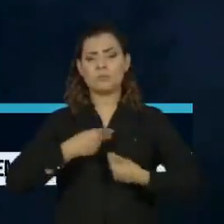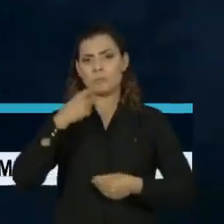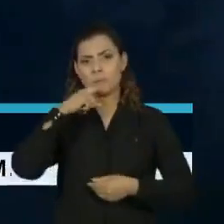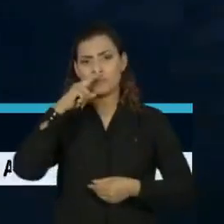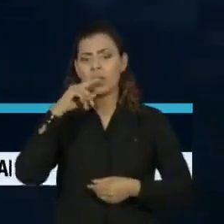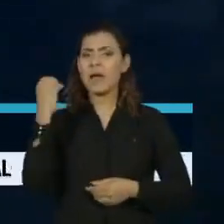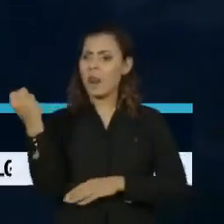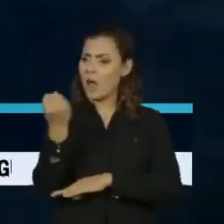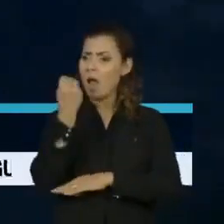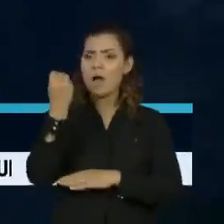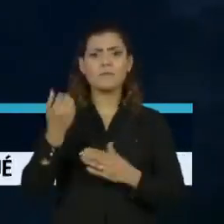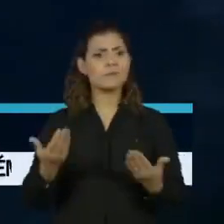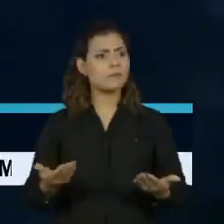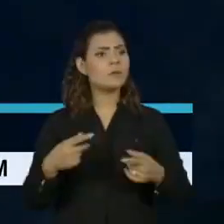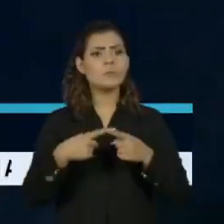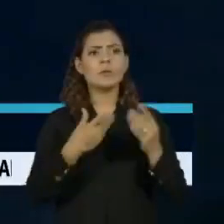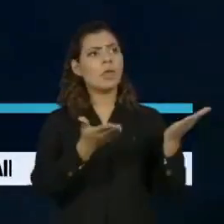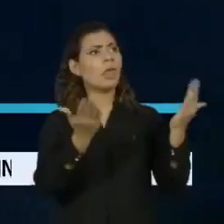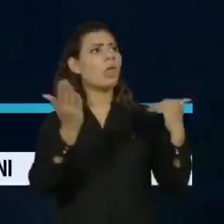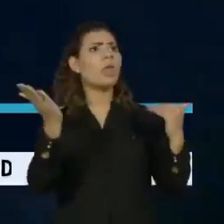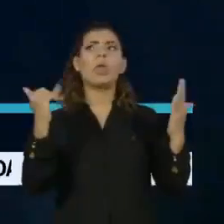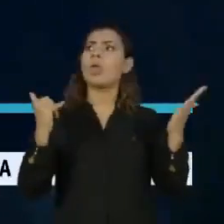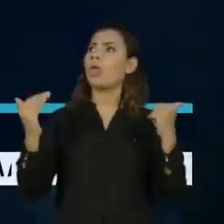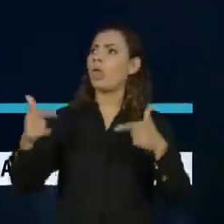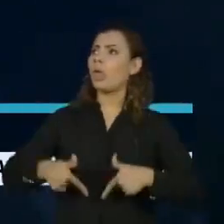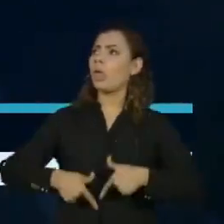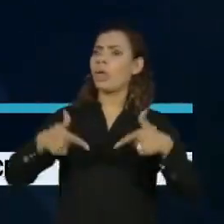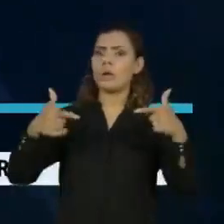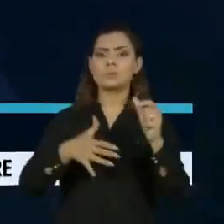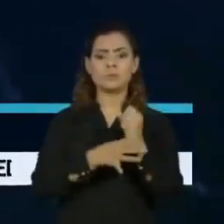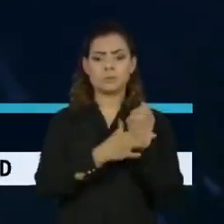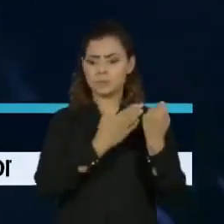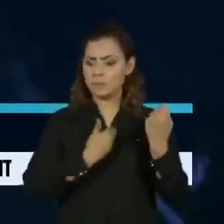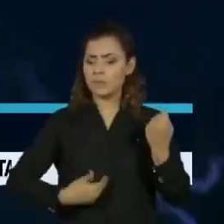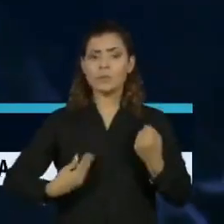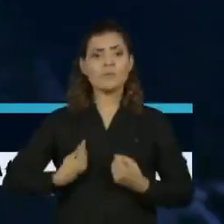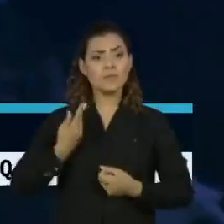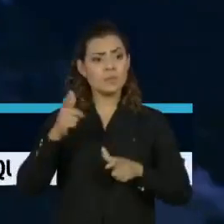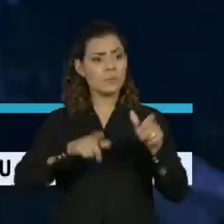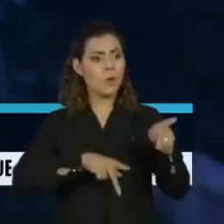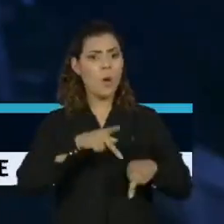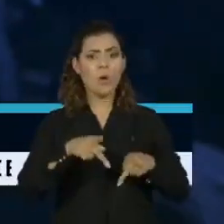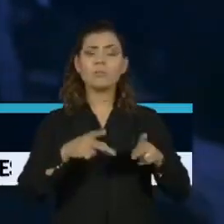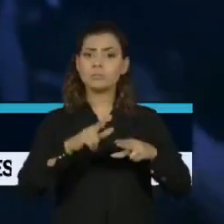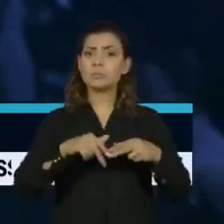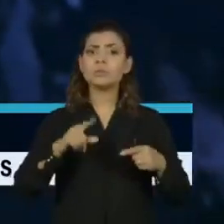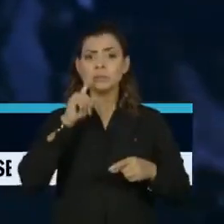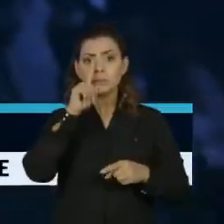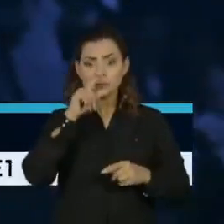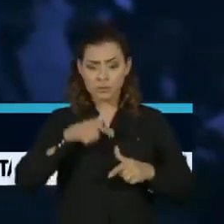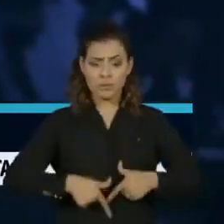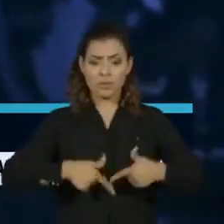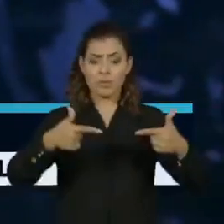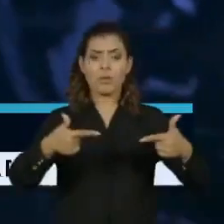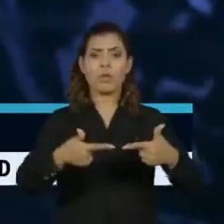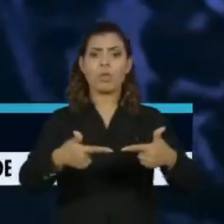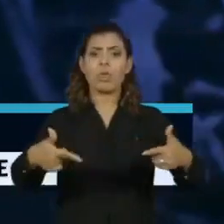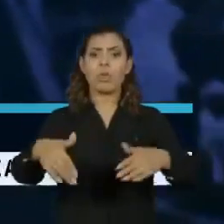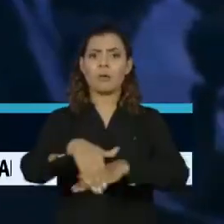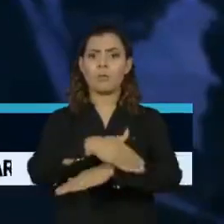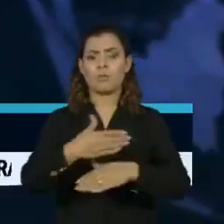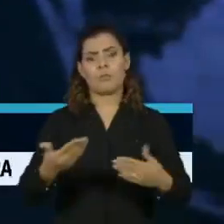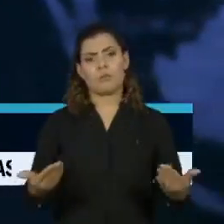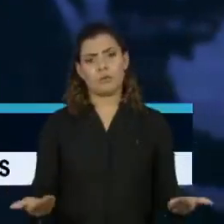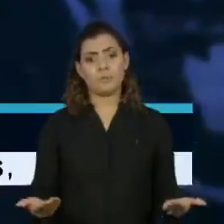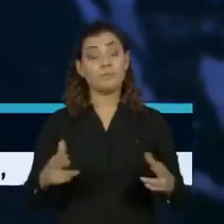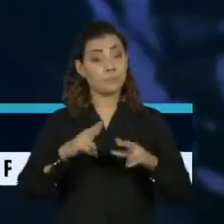atenção para a gravidade dos efeitos para a segurança pública e para a vida dos brasileiros com risco do aumento da circulação de armas de fogo